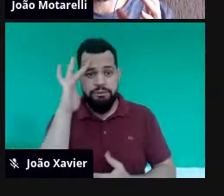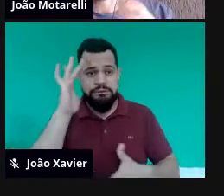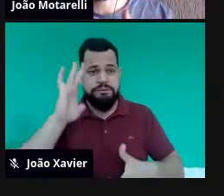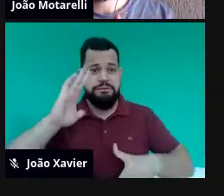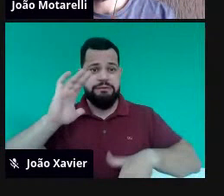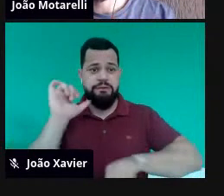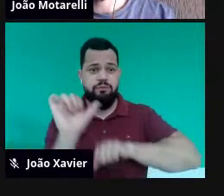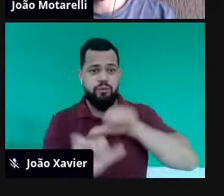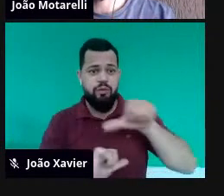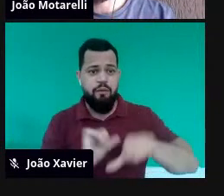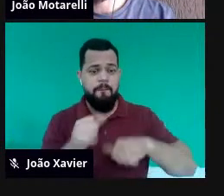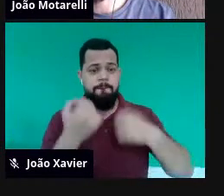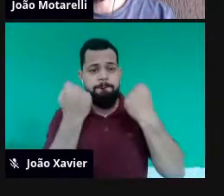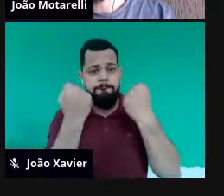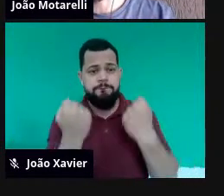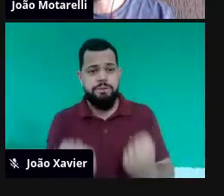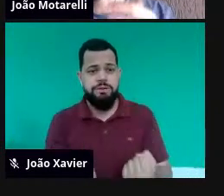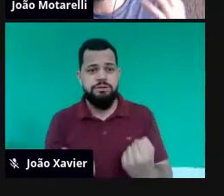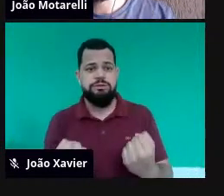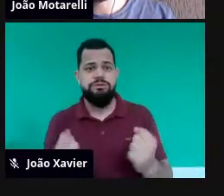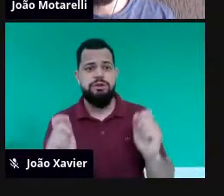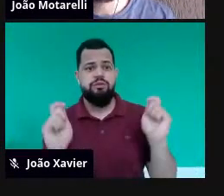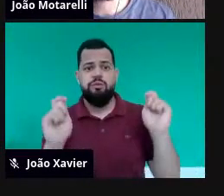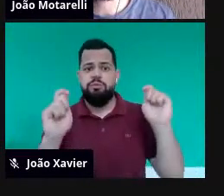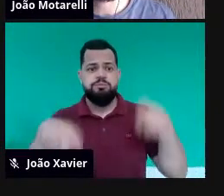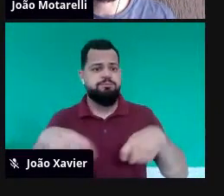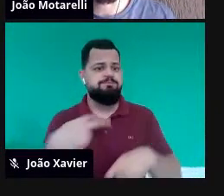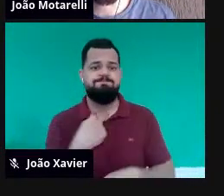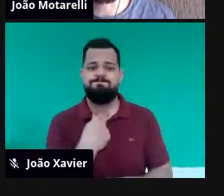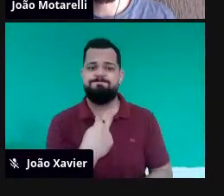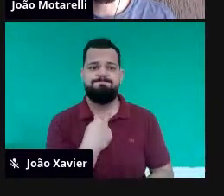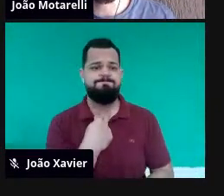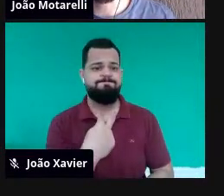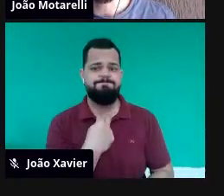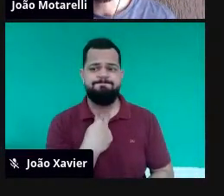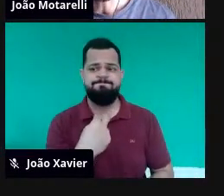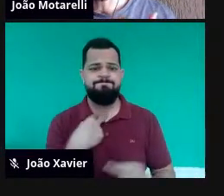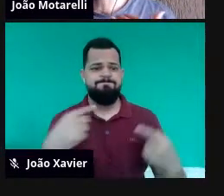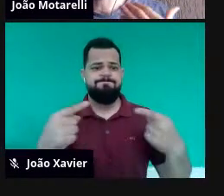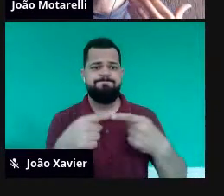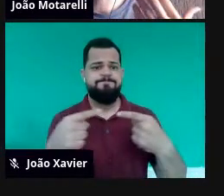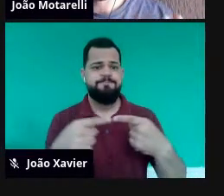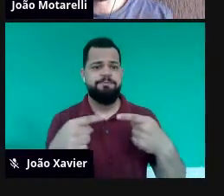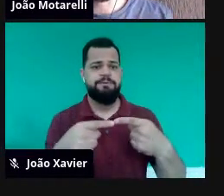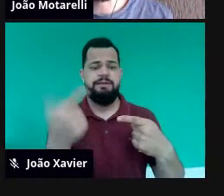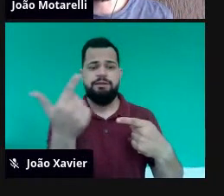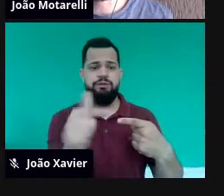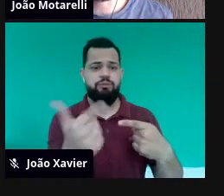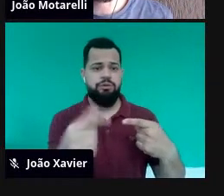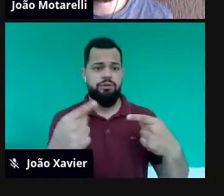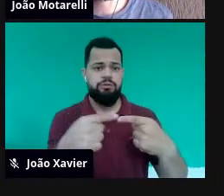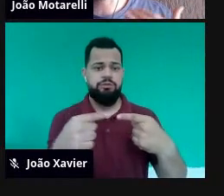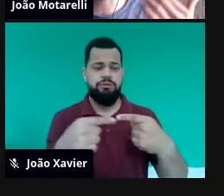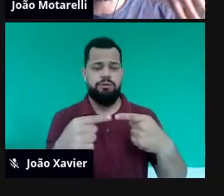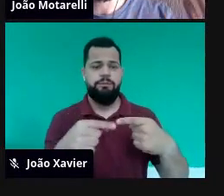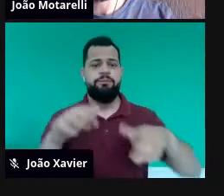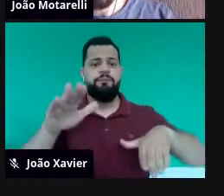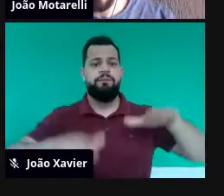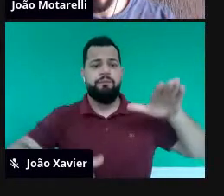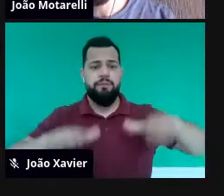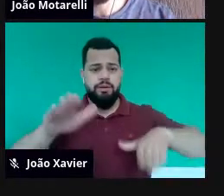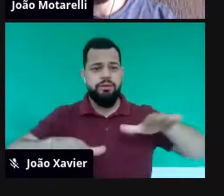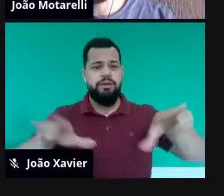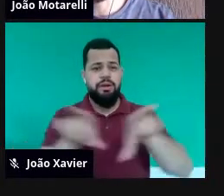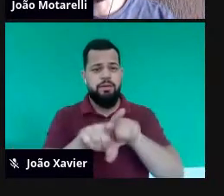seu peso não pode ser compatível com a genética do indivíduo, né? E muitas vezes existe um